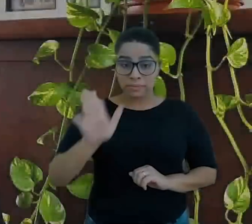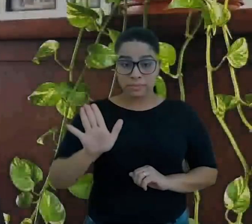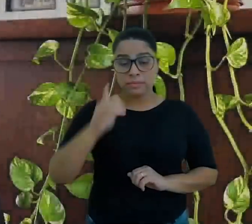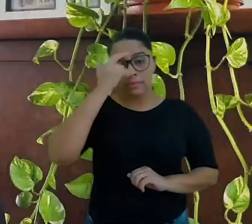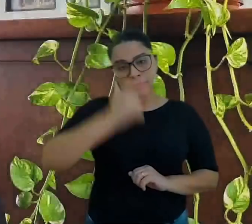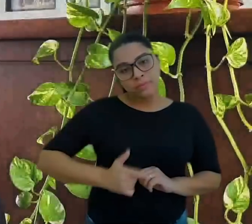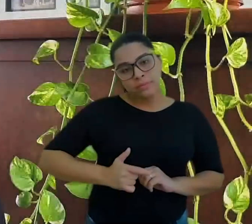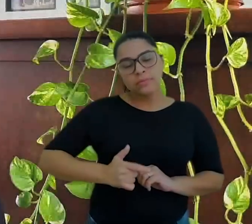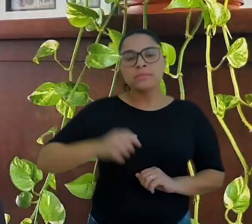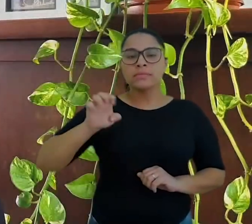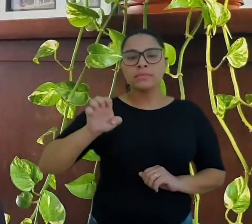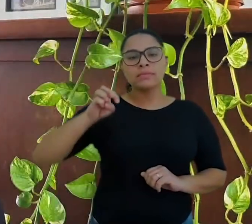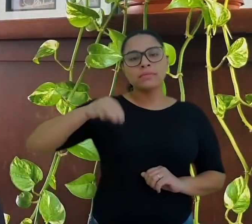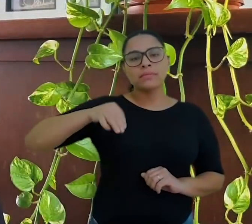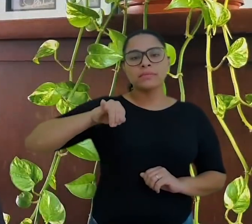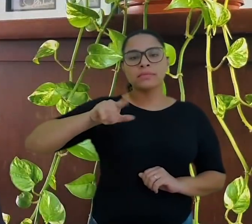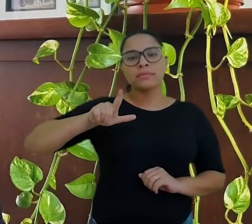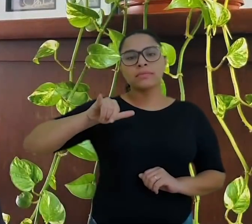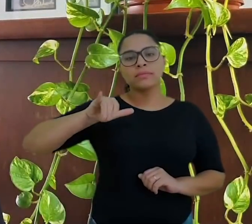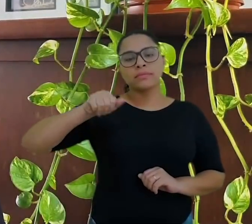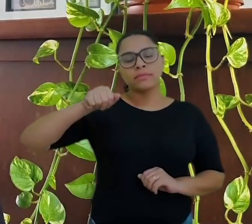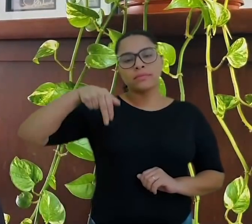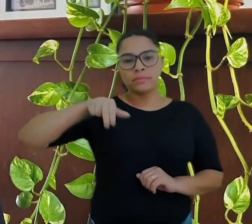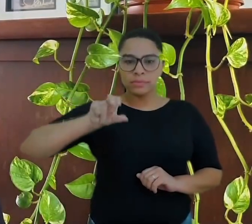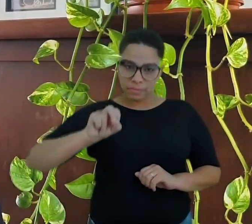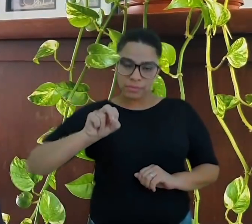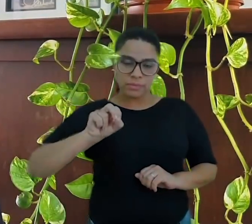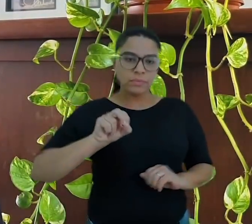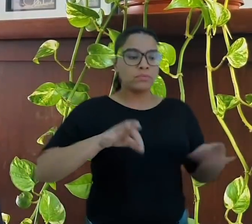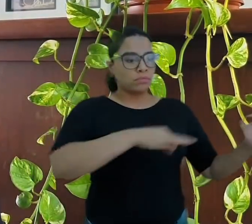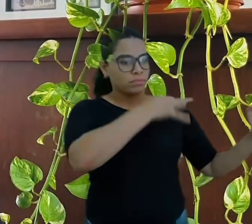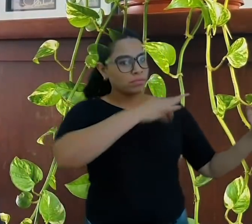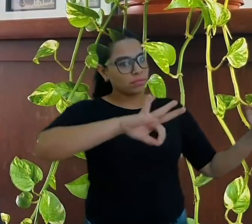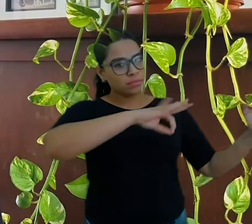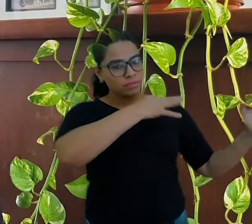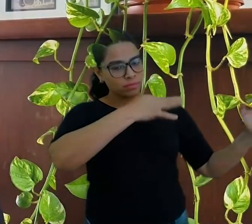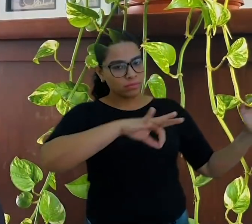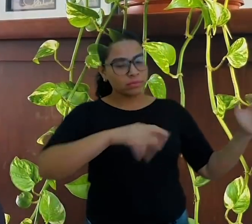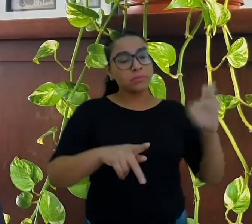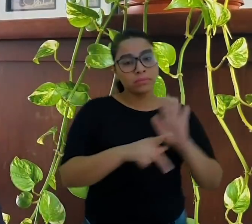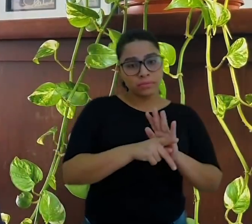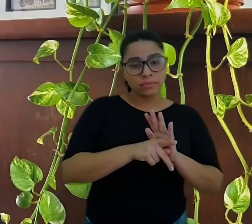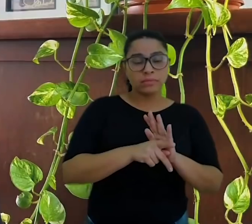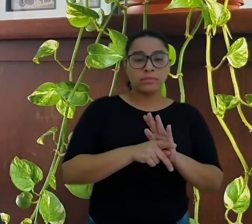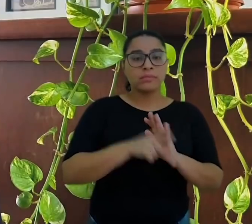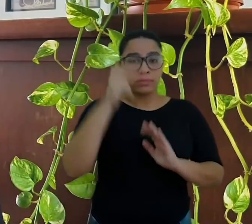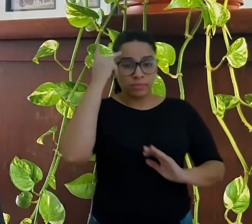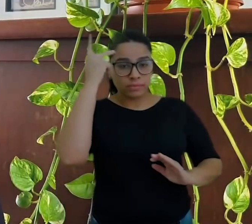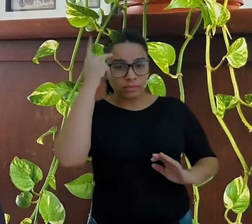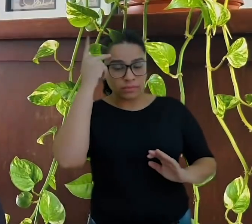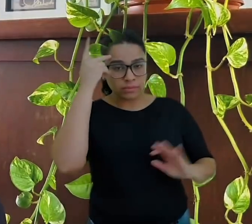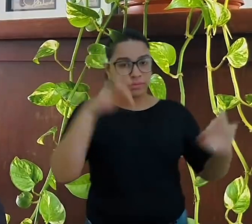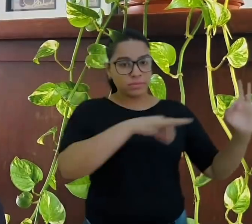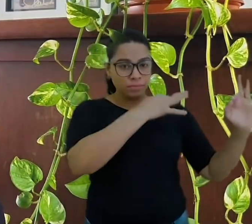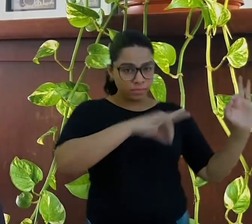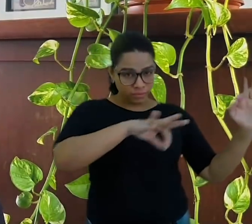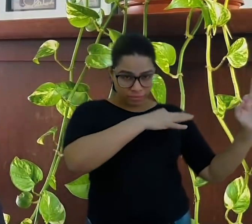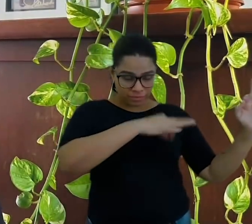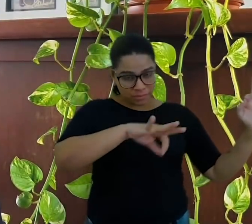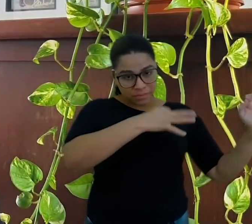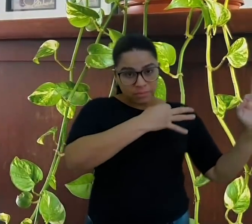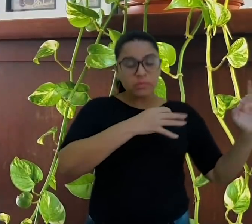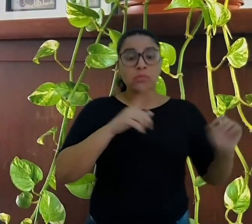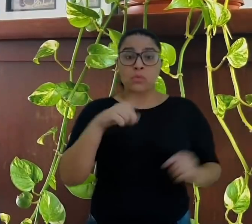Oi, eu sou o maestro Emiliano Patarra, da Orquestra Jovem Municipal e da Orquestra Cruz Sinfônica, e a gente está no Falando de